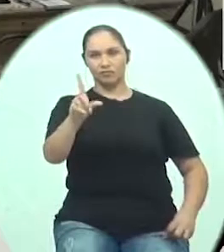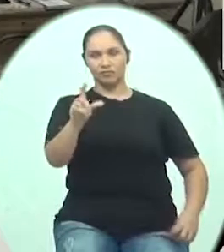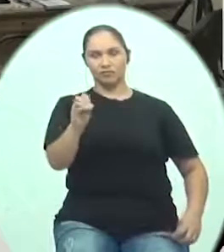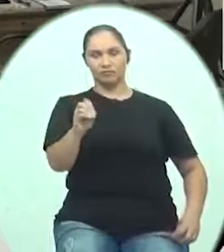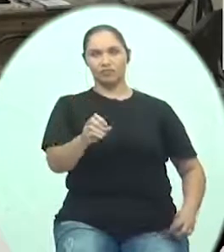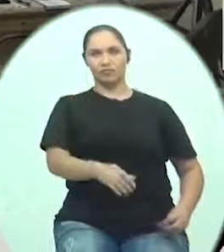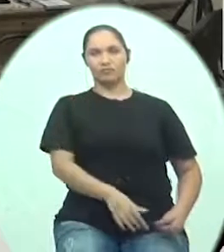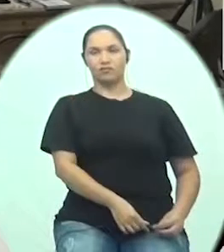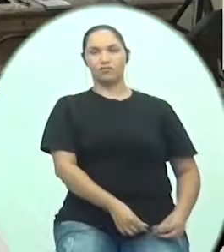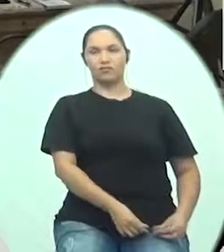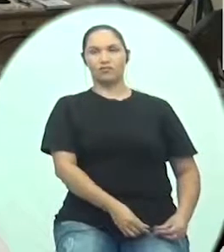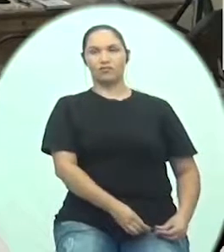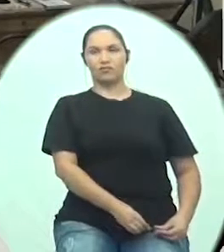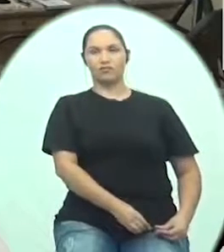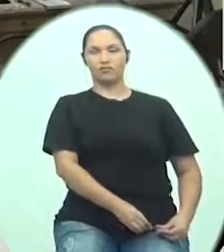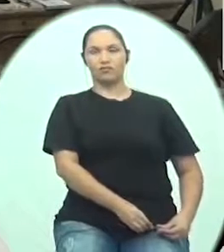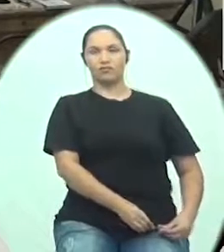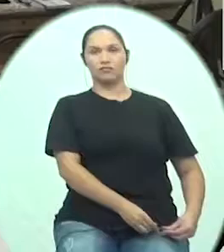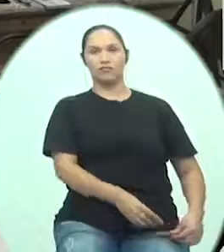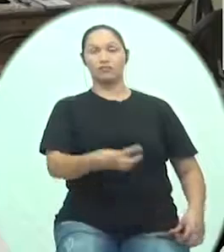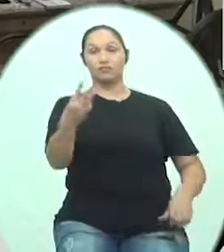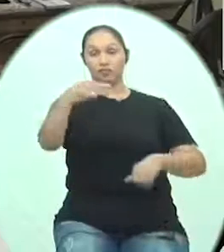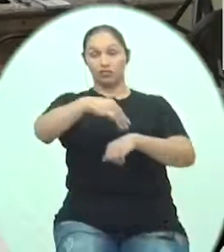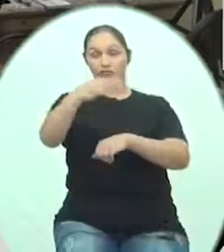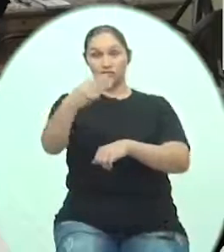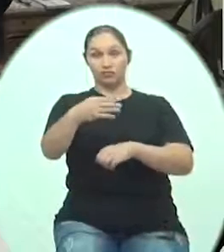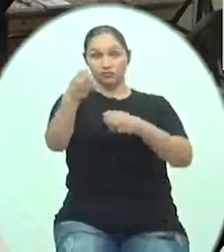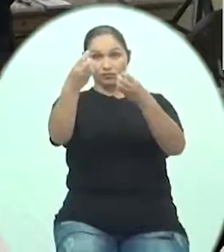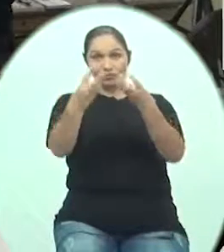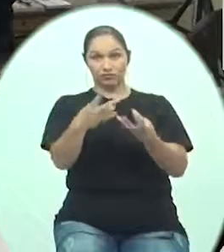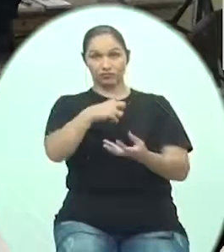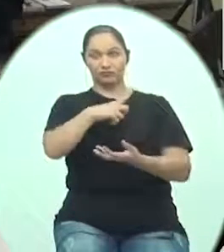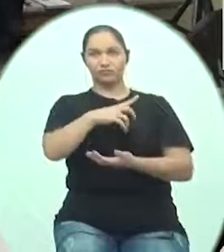excelência disp 3 minutos e meio